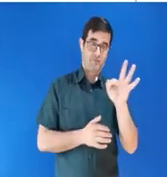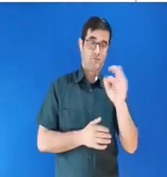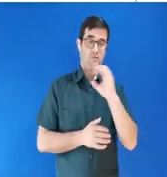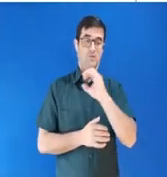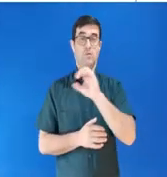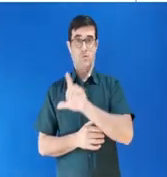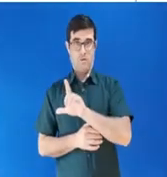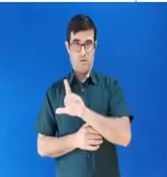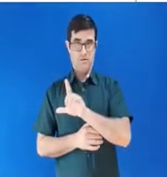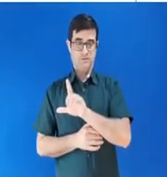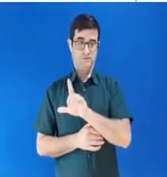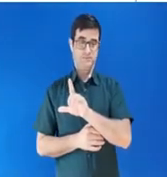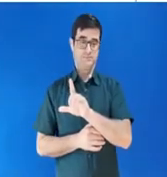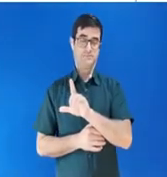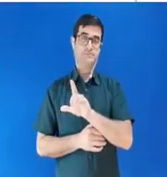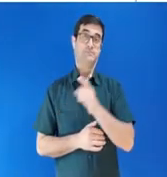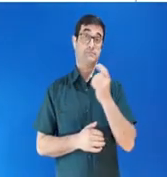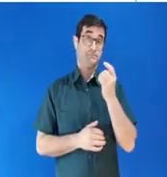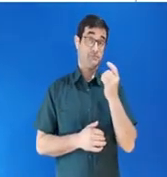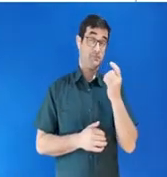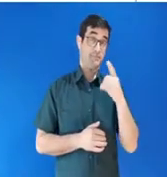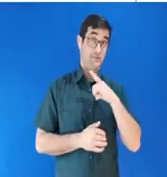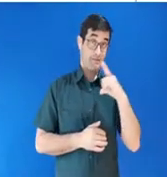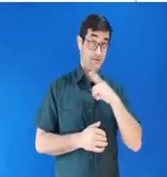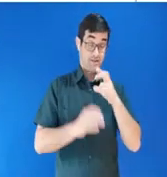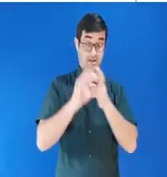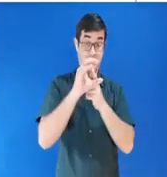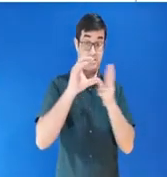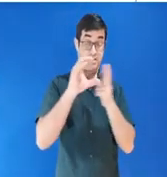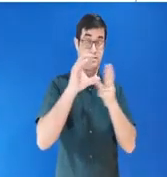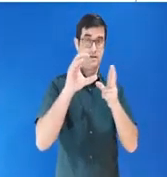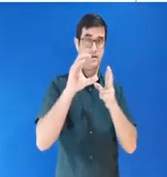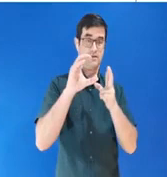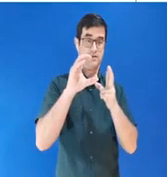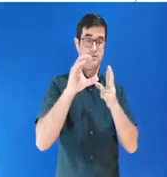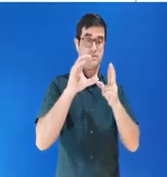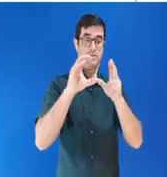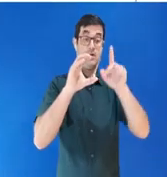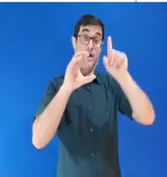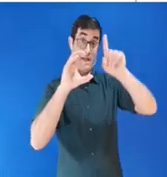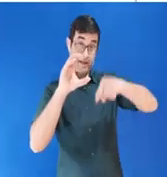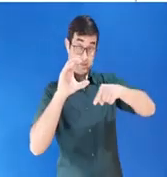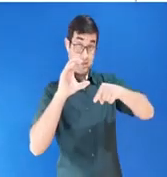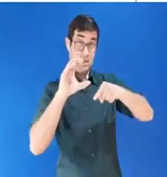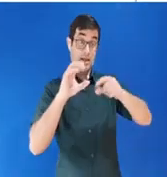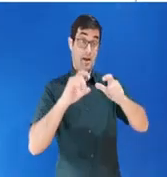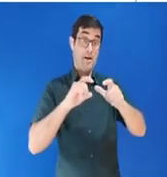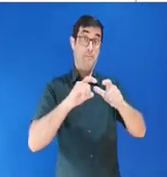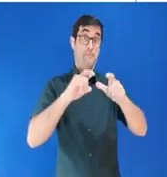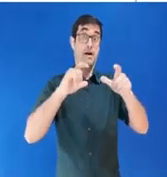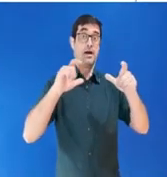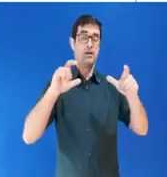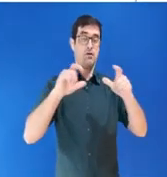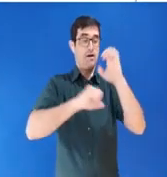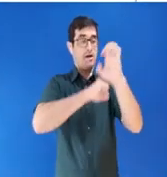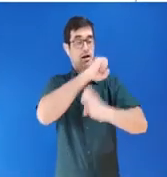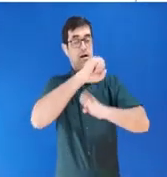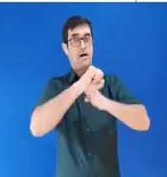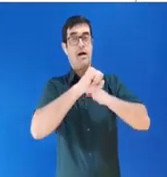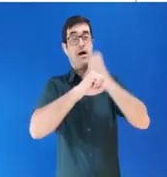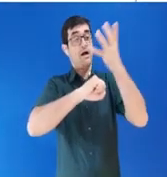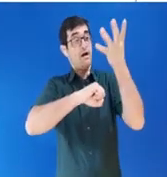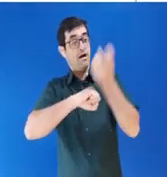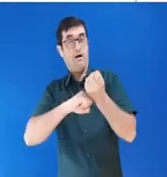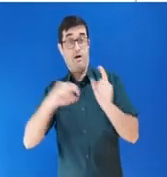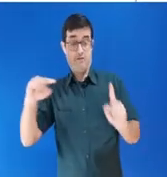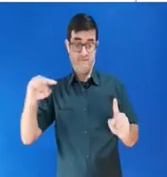né? Aqui, neste caso, é o raio que está dizendo qual é a maior afinidade eletrônica, porque o flúor é